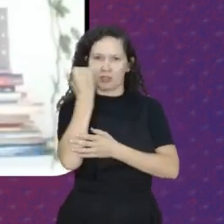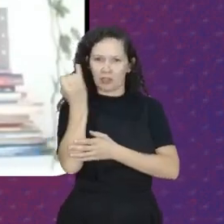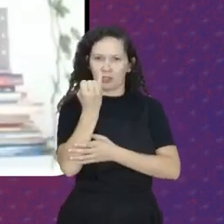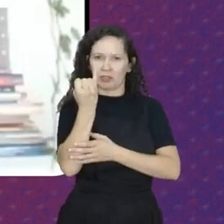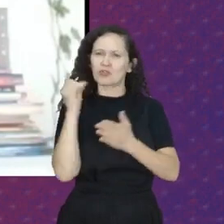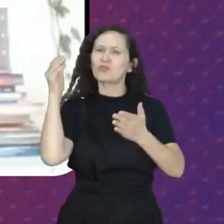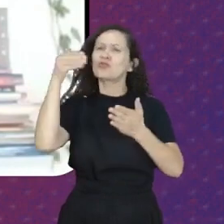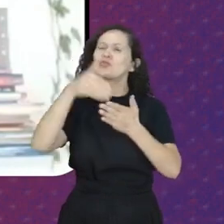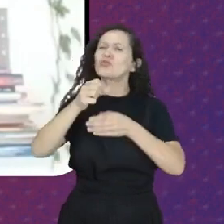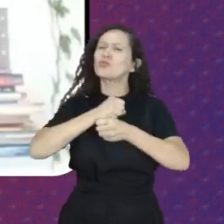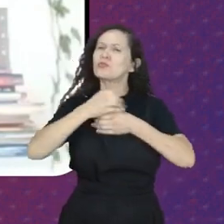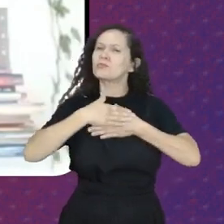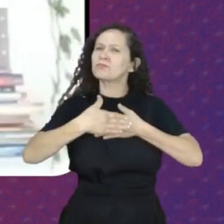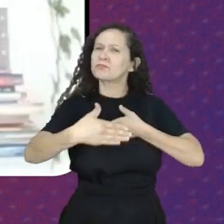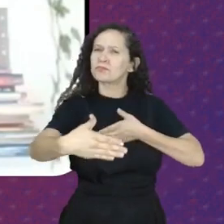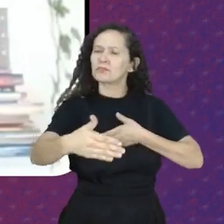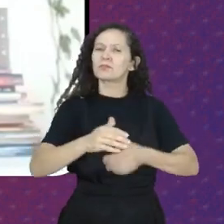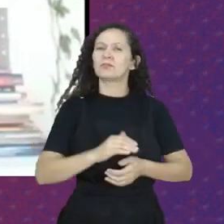nos últimos anos,